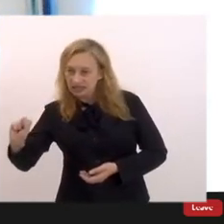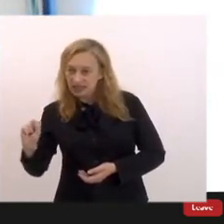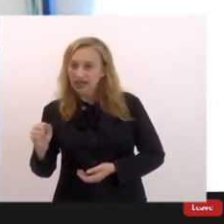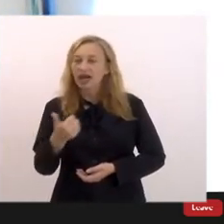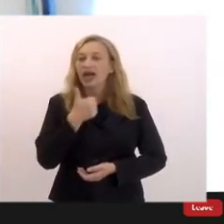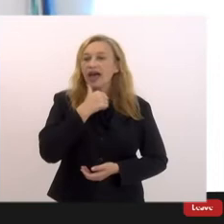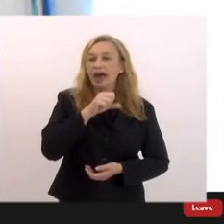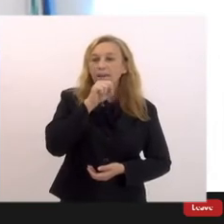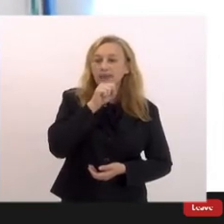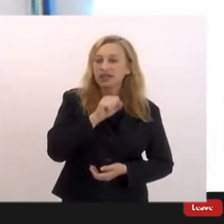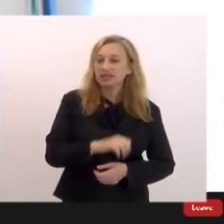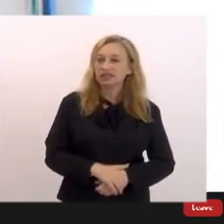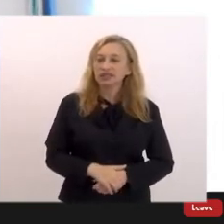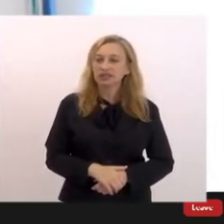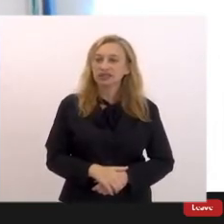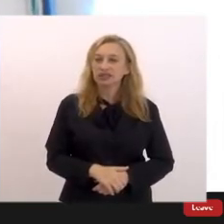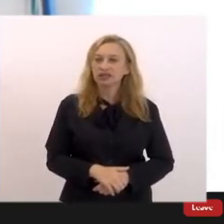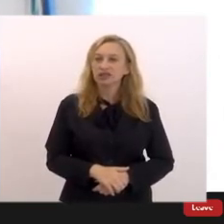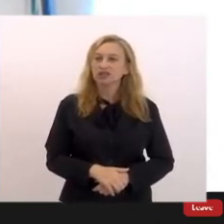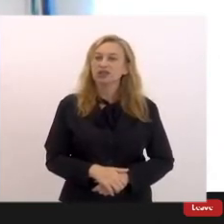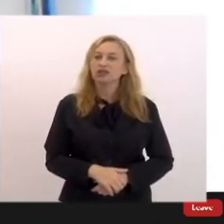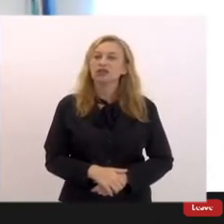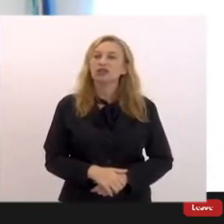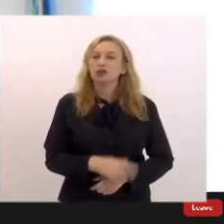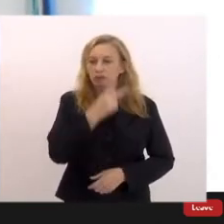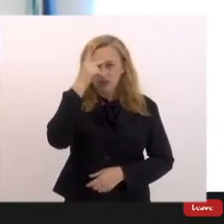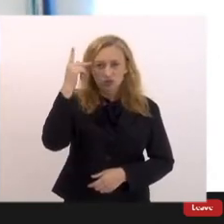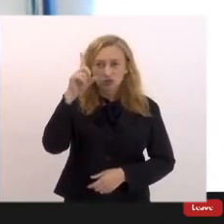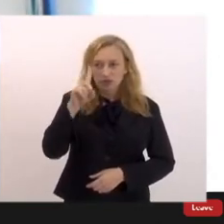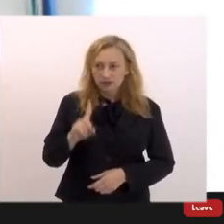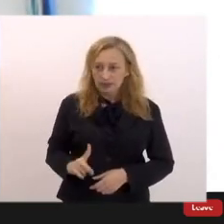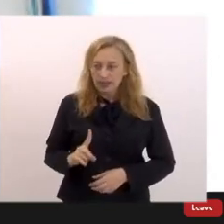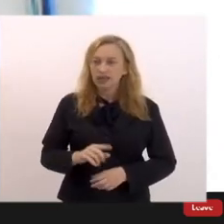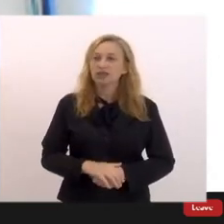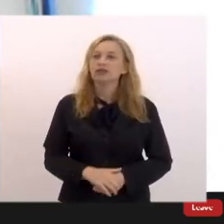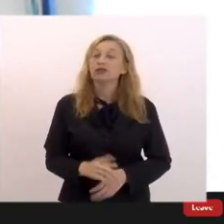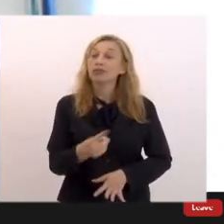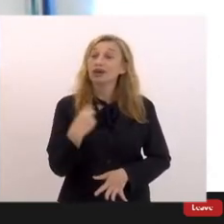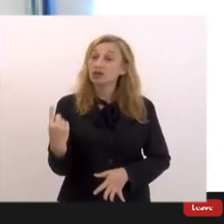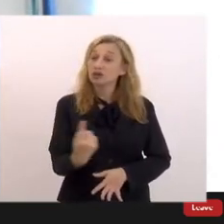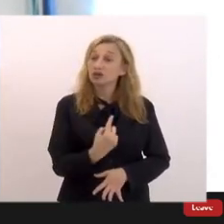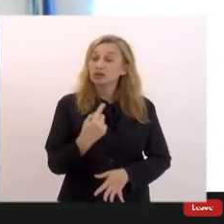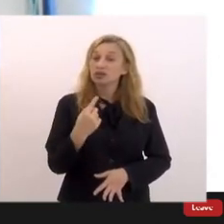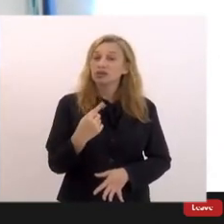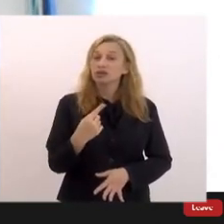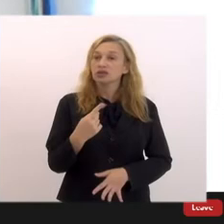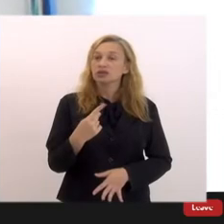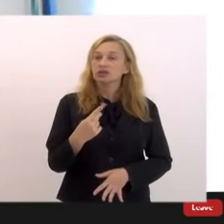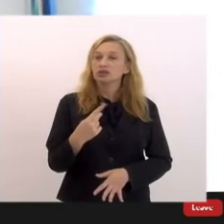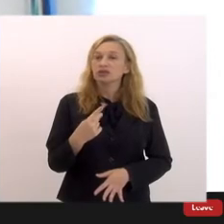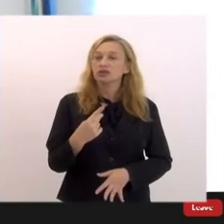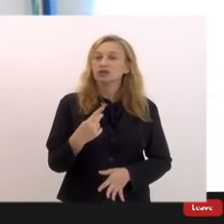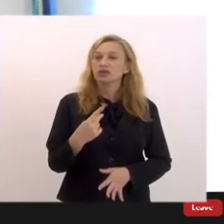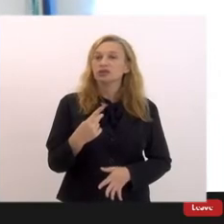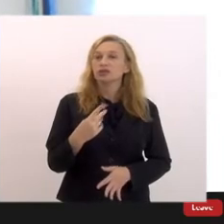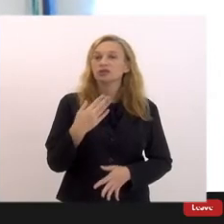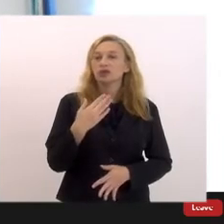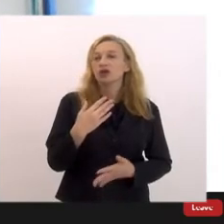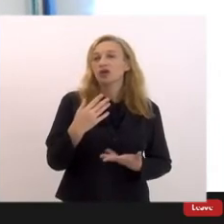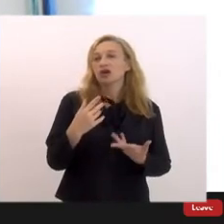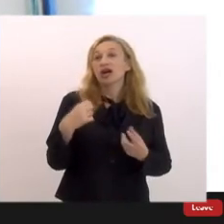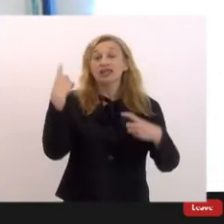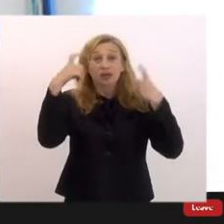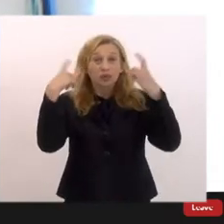das famílias dos estudantes da pessoa com deficiência. Para a gente traz uma contribuição fundamental, que se a gente está preocupado